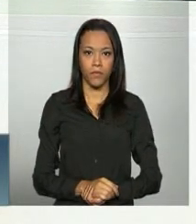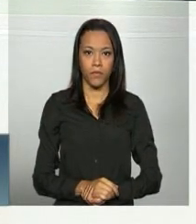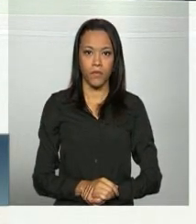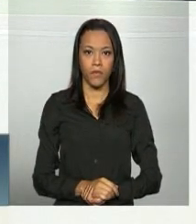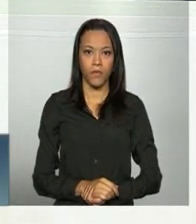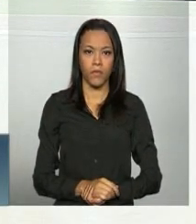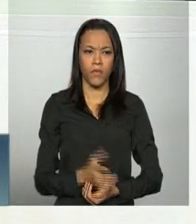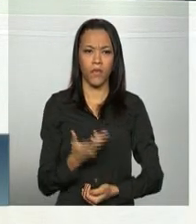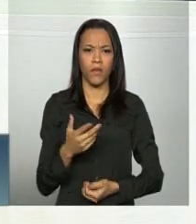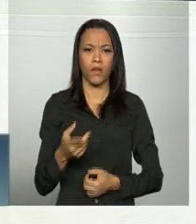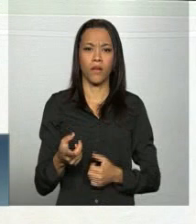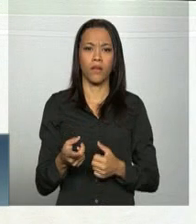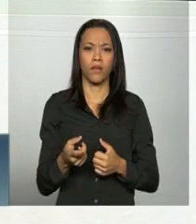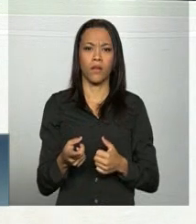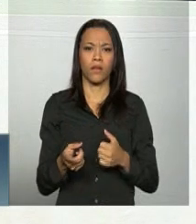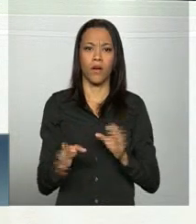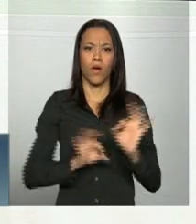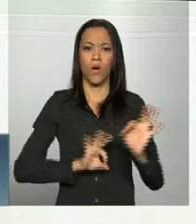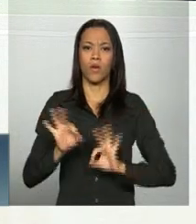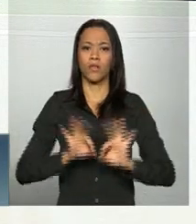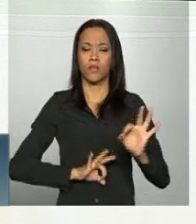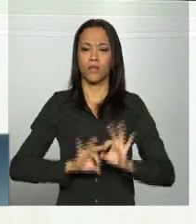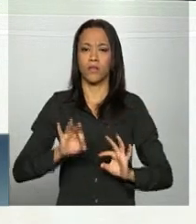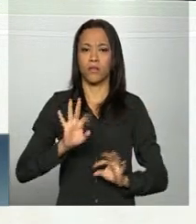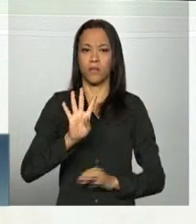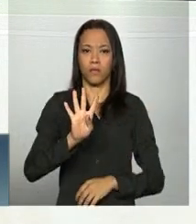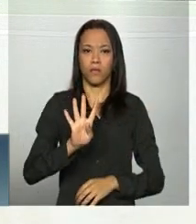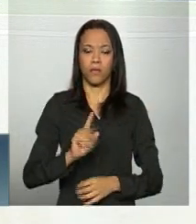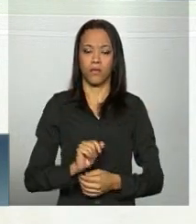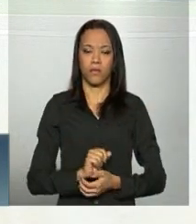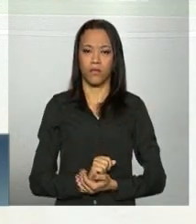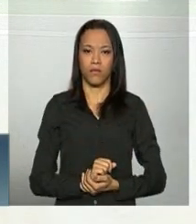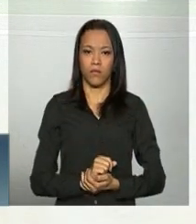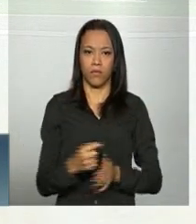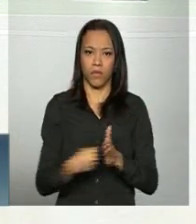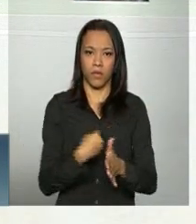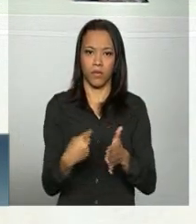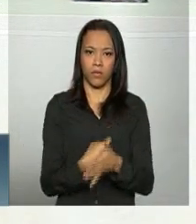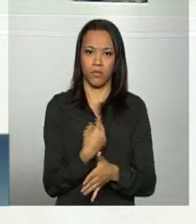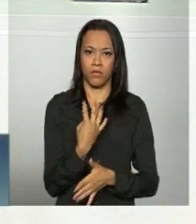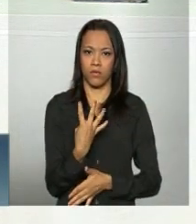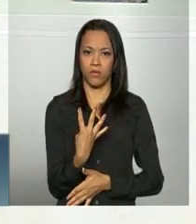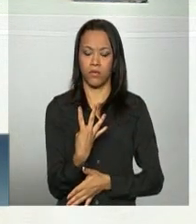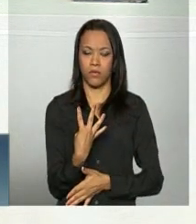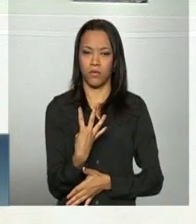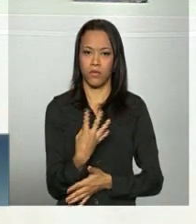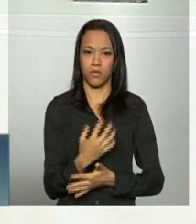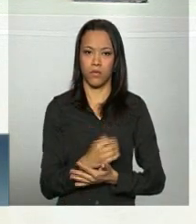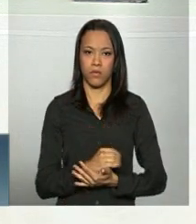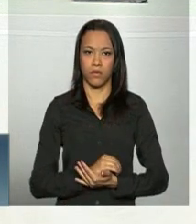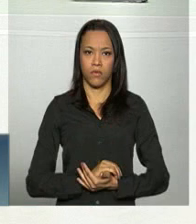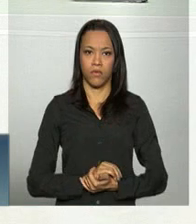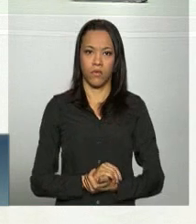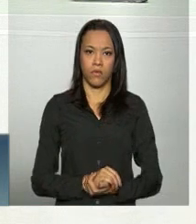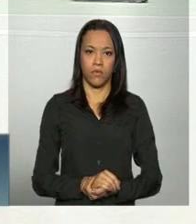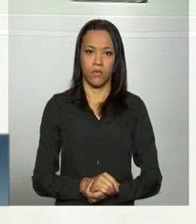Peraí, quem está organizando aqui? Eram quatro. Vai ter mais um. Você está fora da lista.